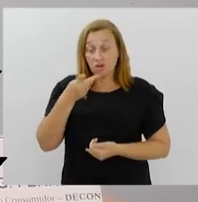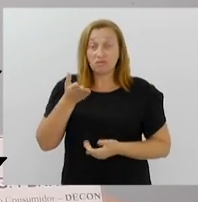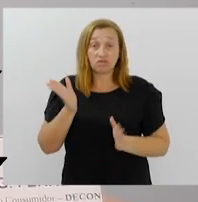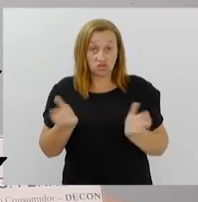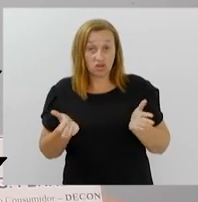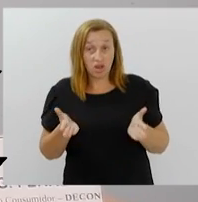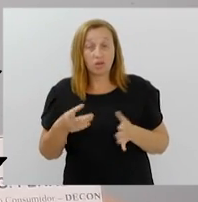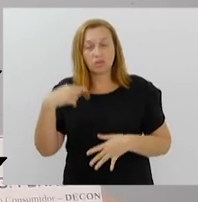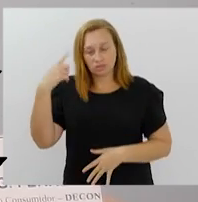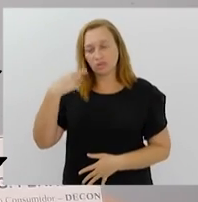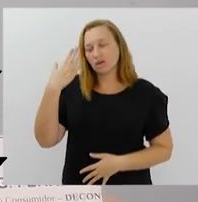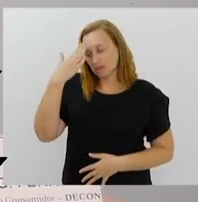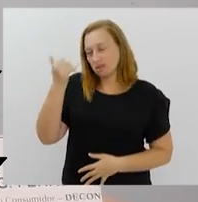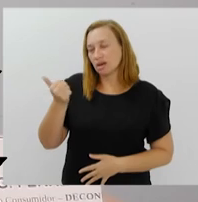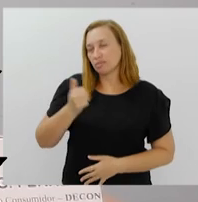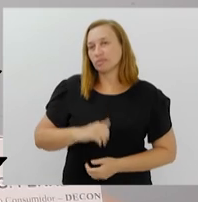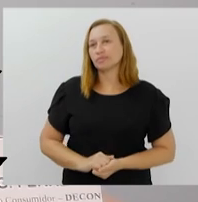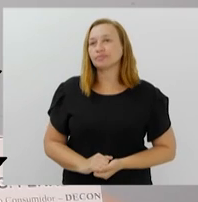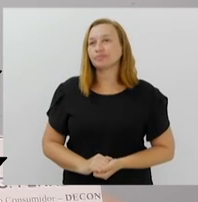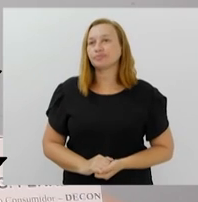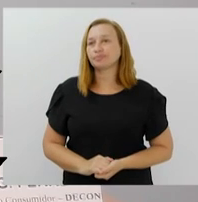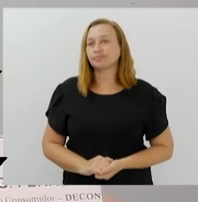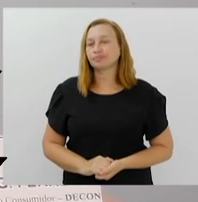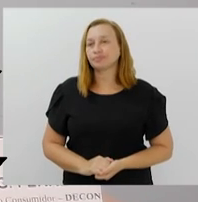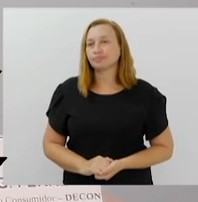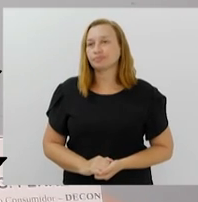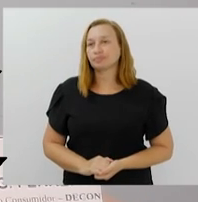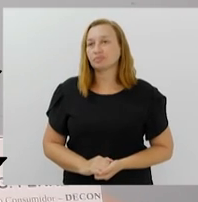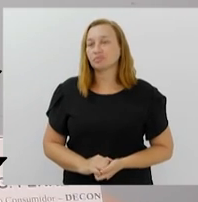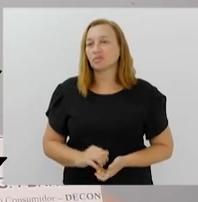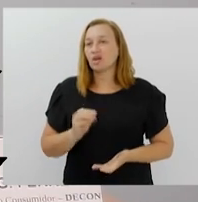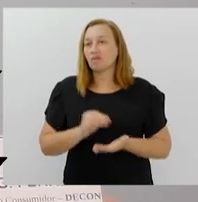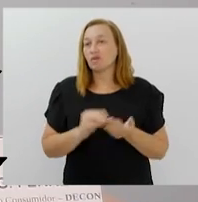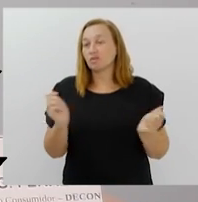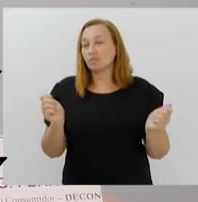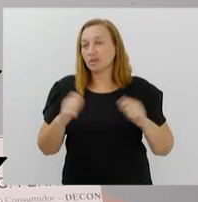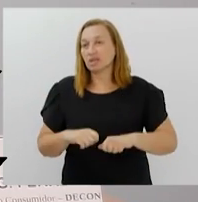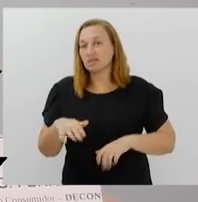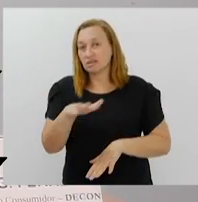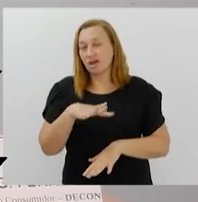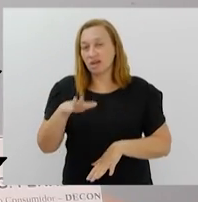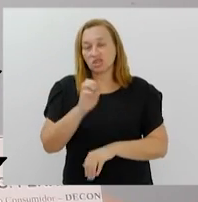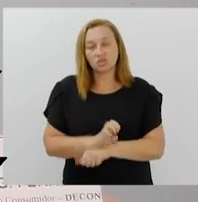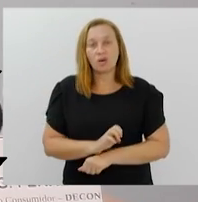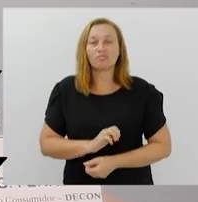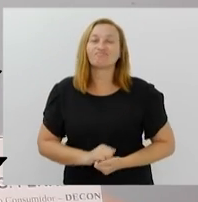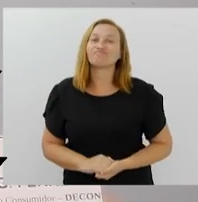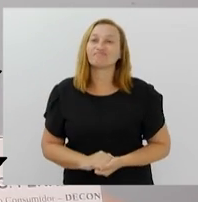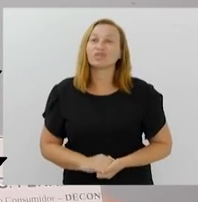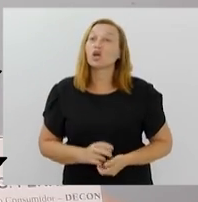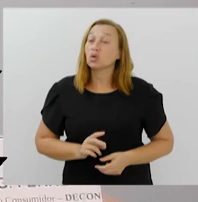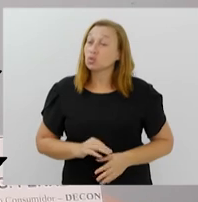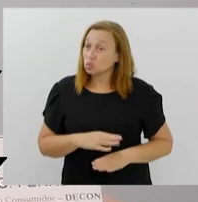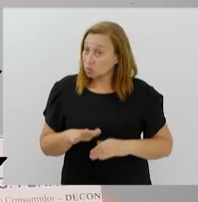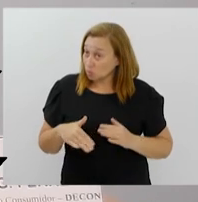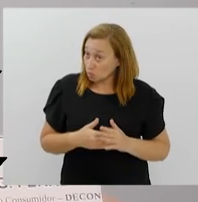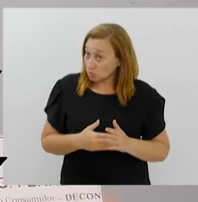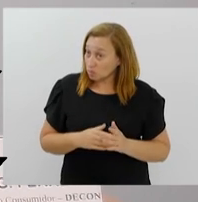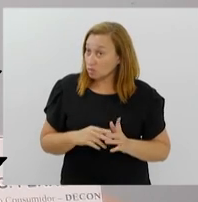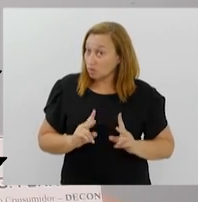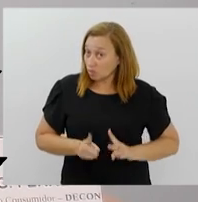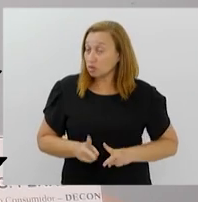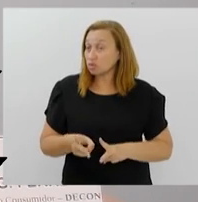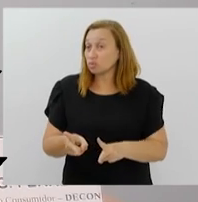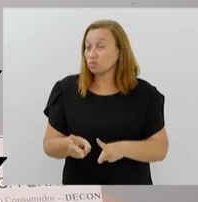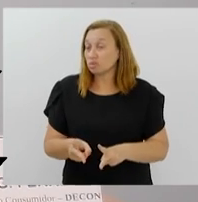os advogados sabem disso nenhum deles houve incompetência da justiça estadual nenhum deles todos eles estão em andamento